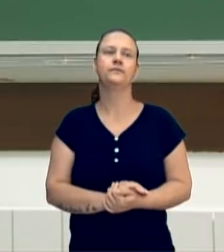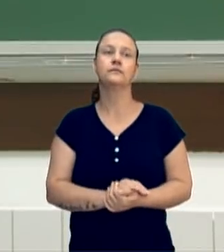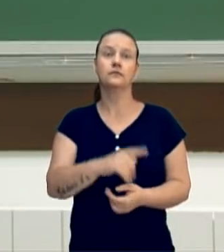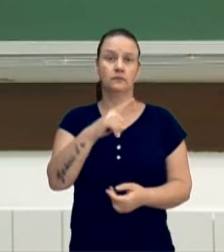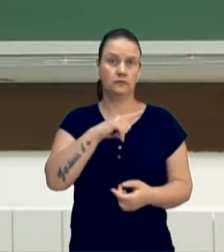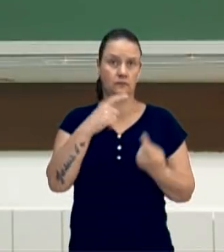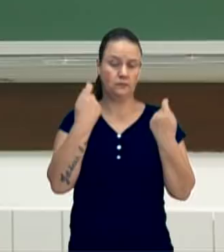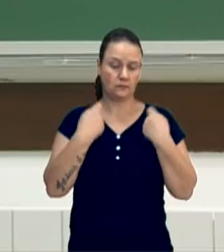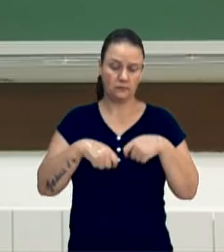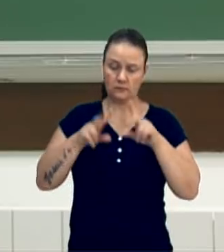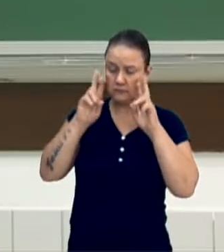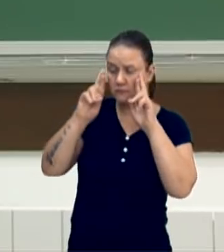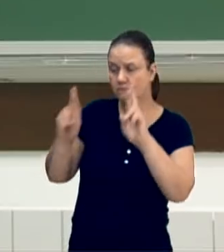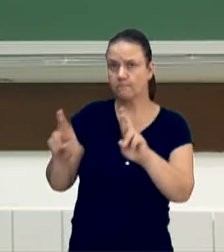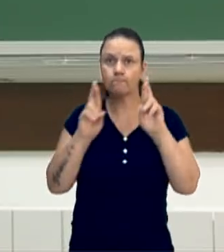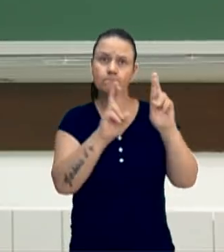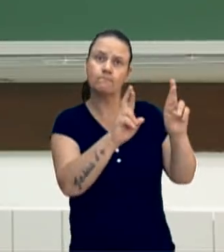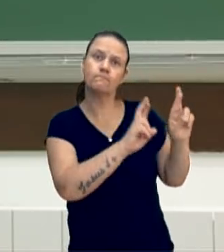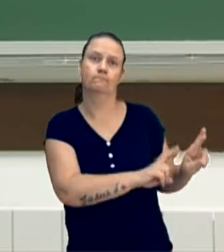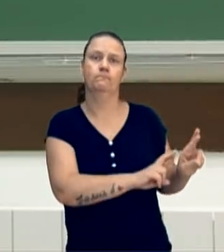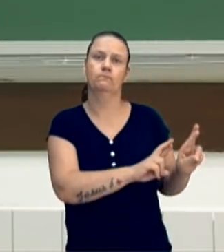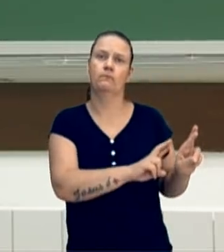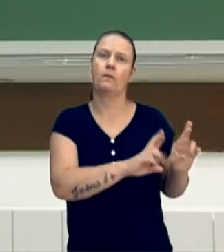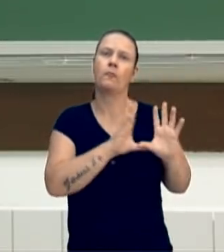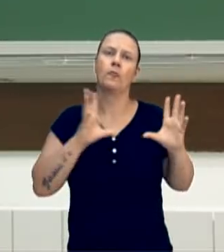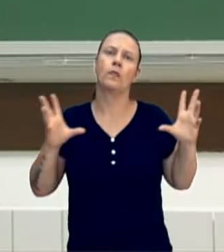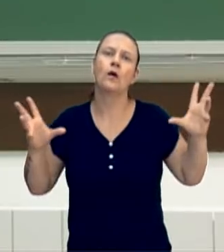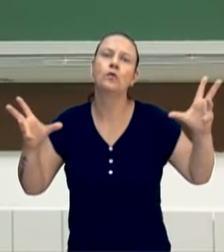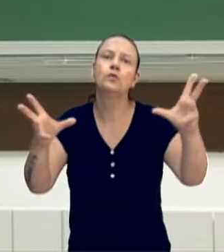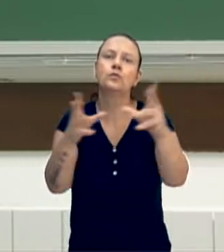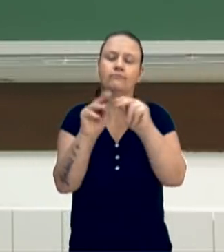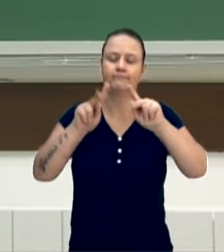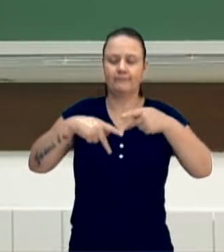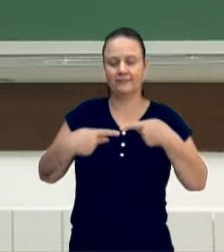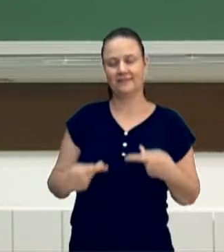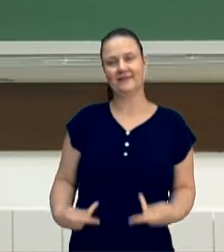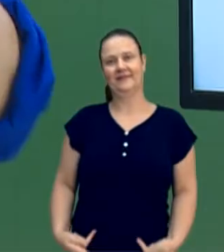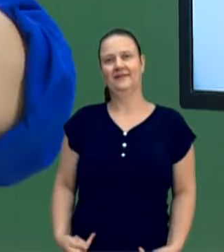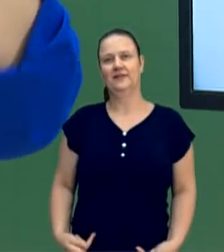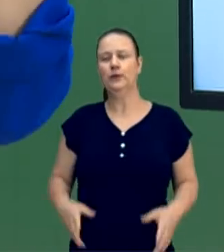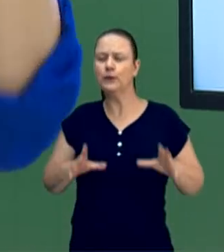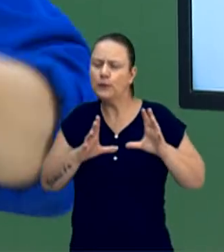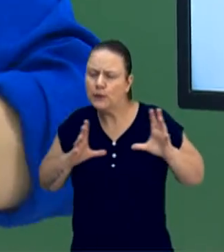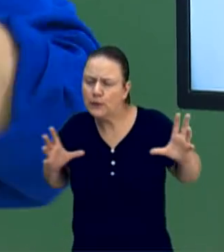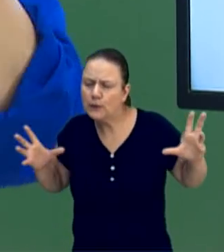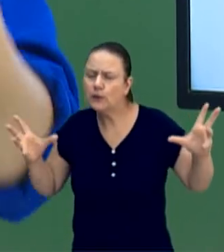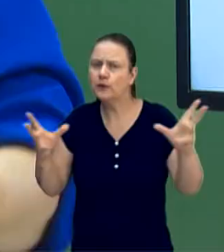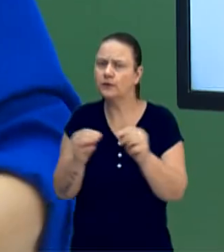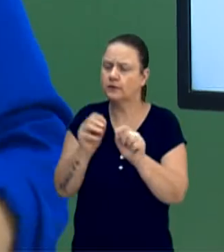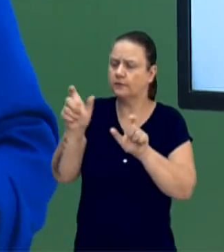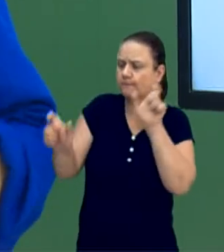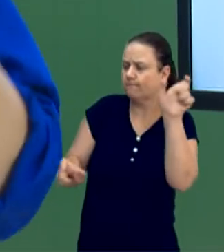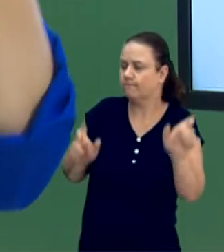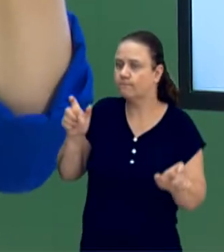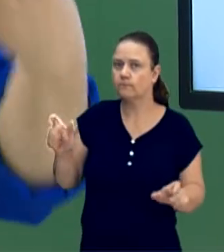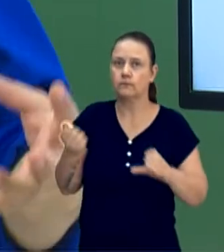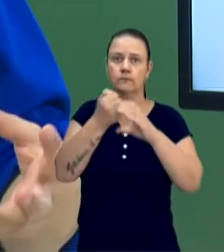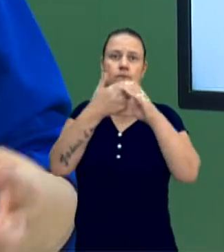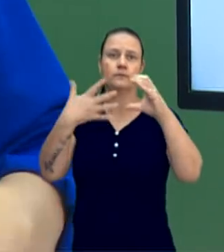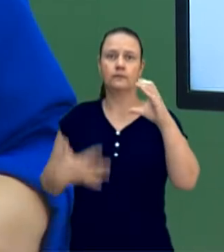Temos que respeitar todos os tipos, porque tudo é humano. Todas essas pessoas com essas características